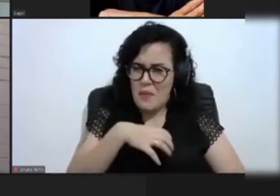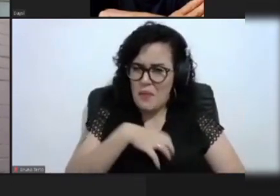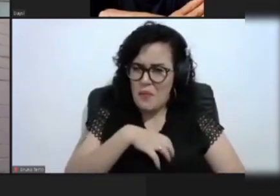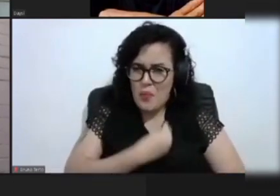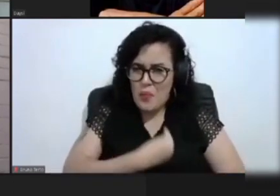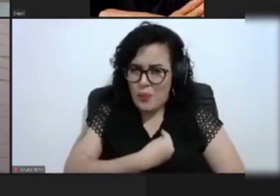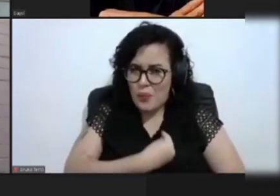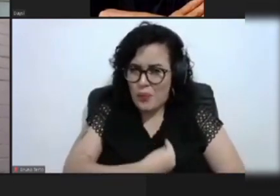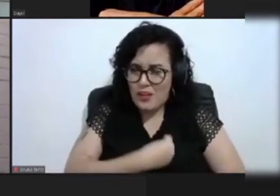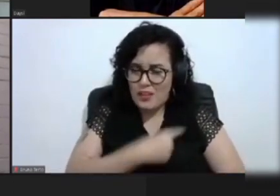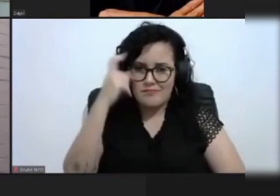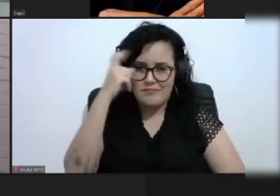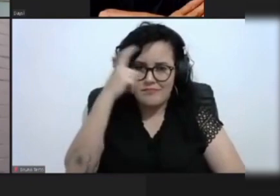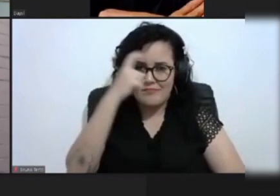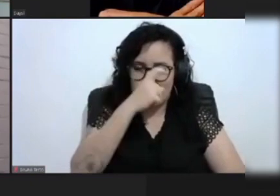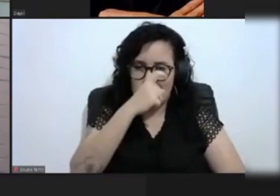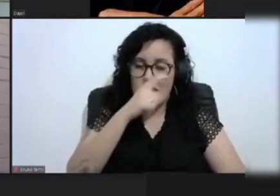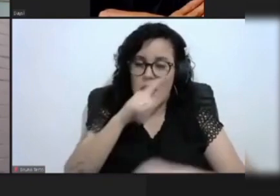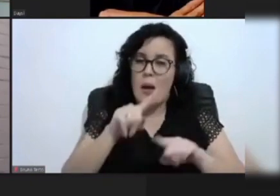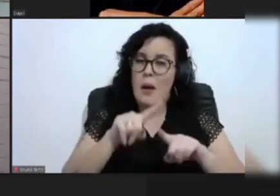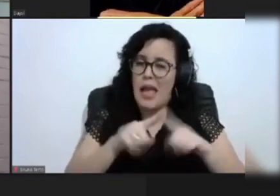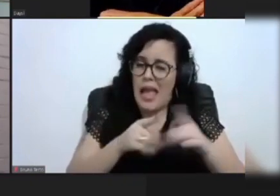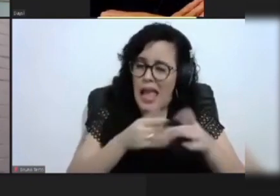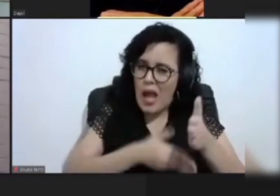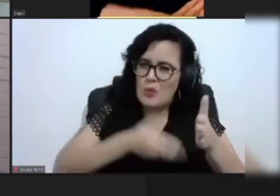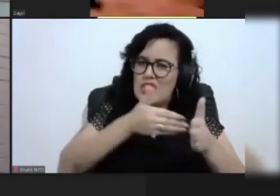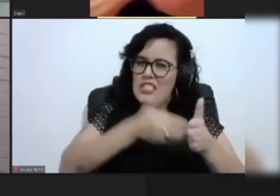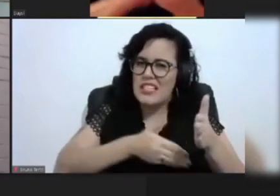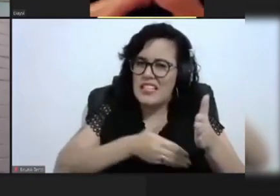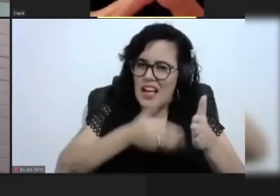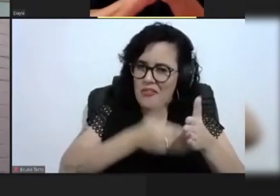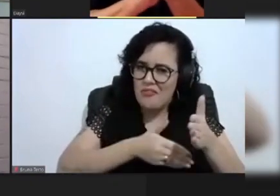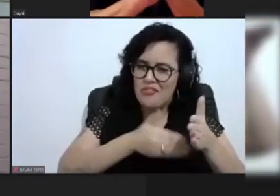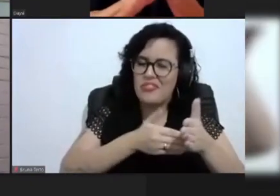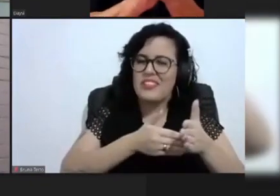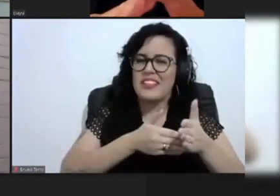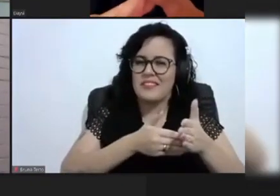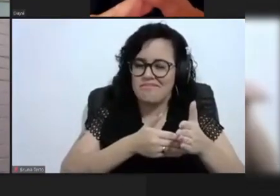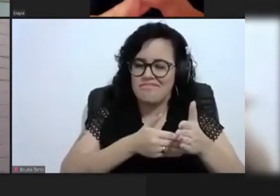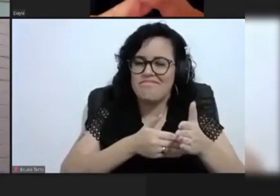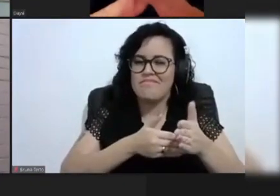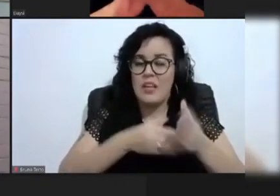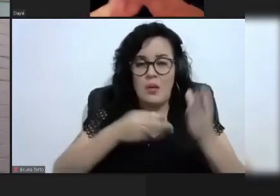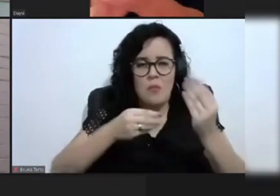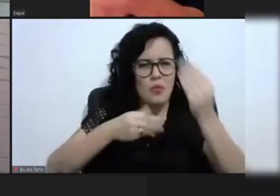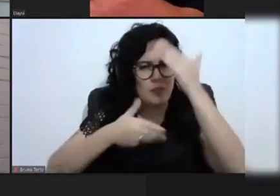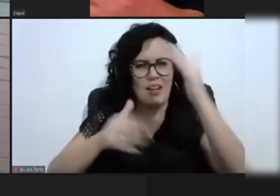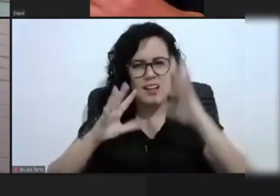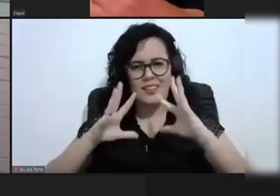Sobretudo, é um baita desafio. Adorei você, muito obrigada.